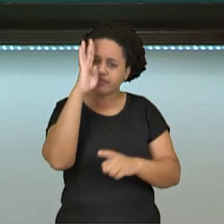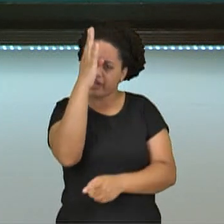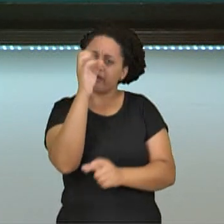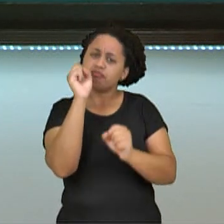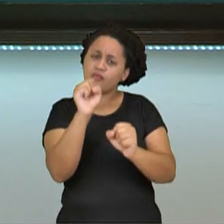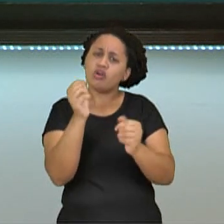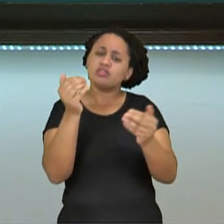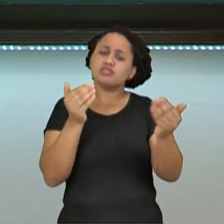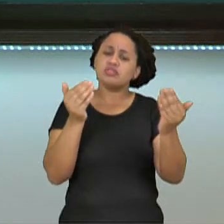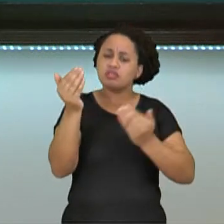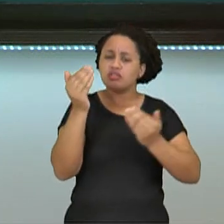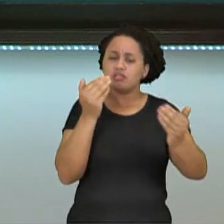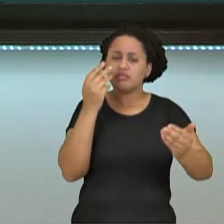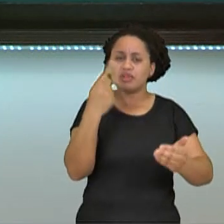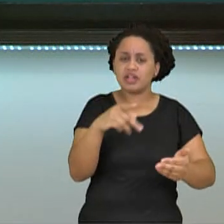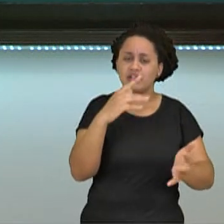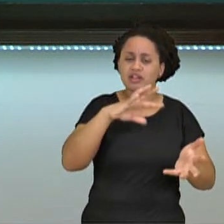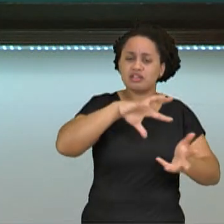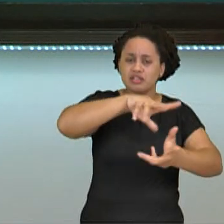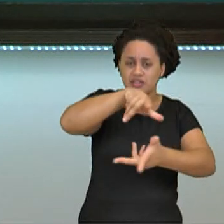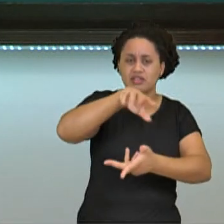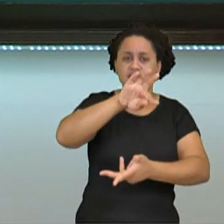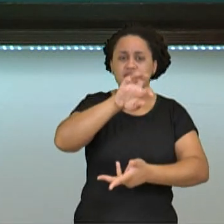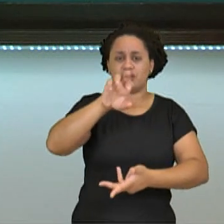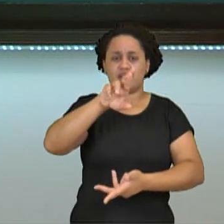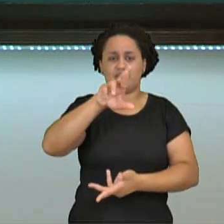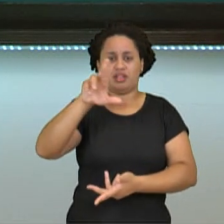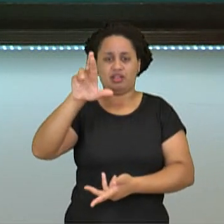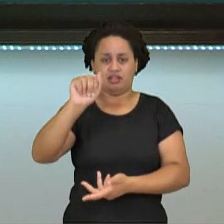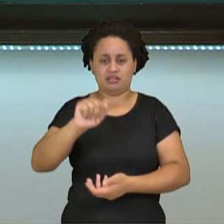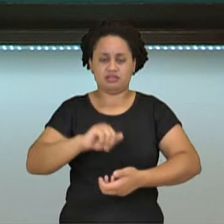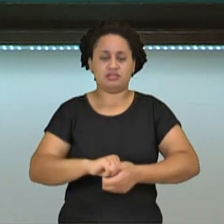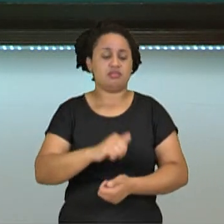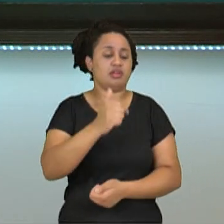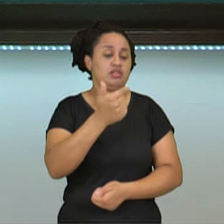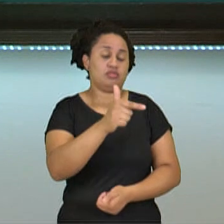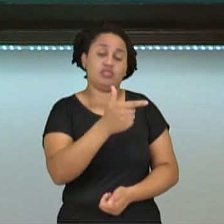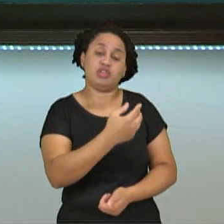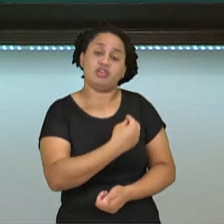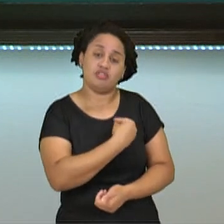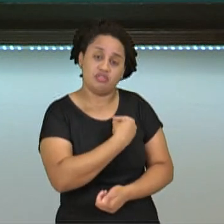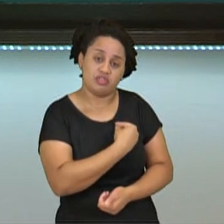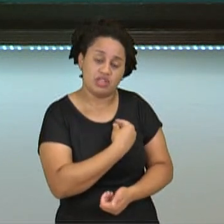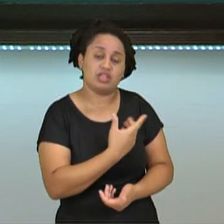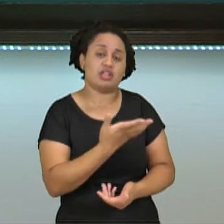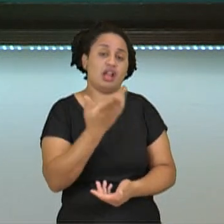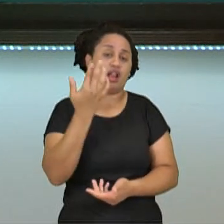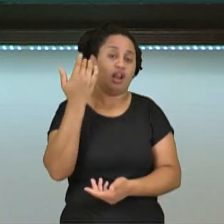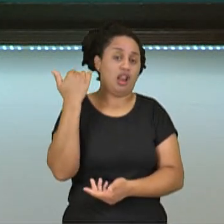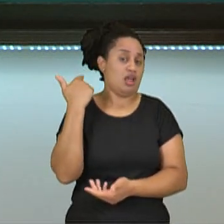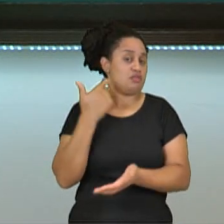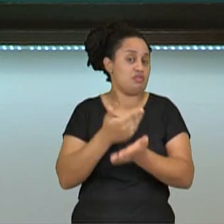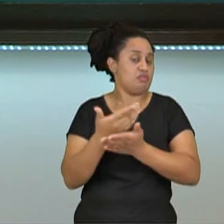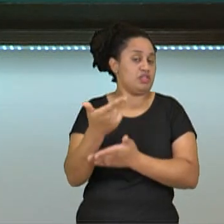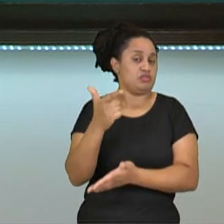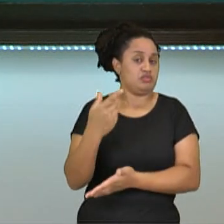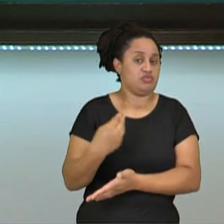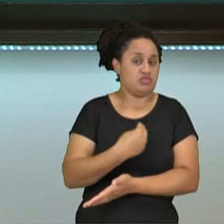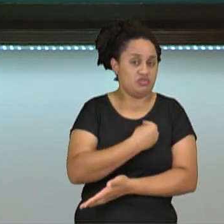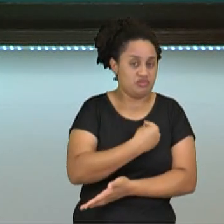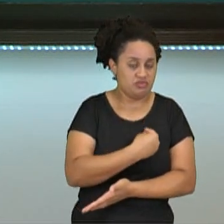ser comparadas ao nosso planeta Terra. A não existência de vida, no começo o planeta estar